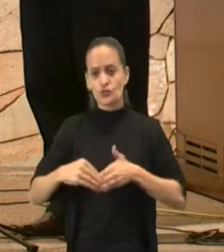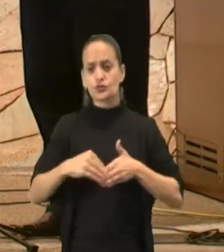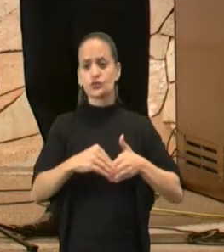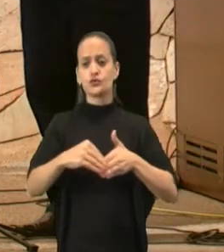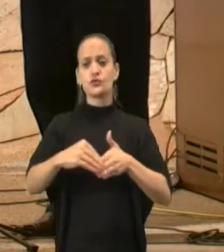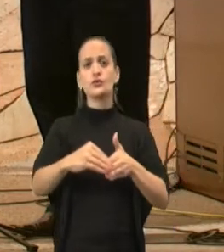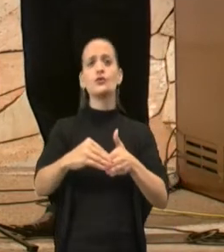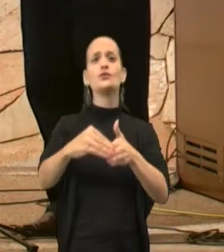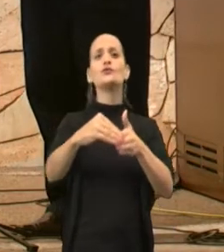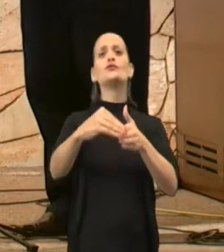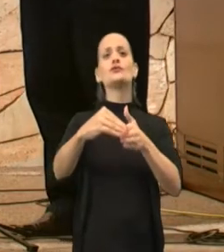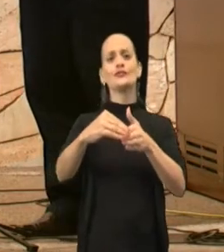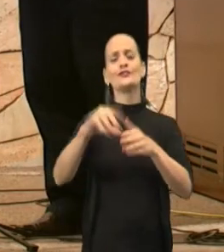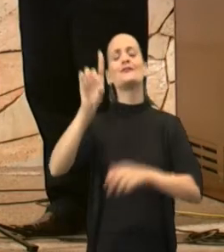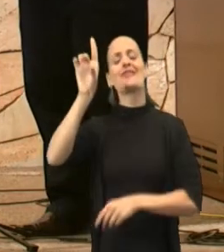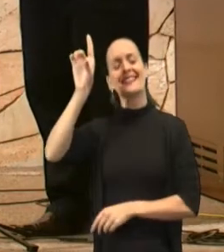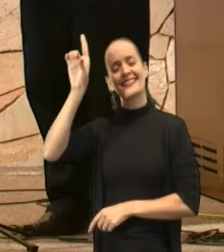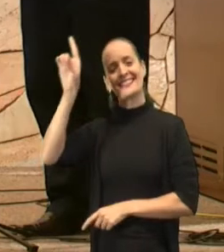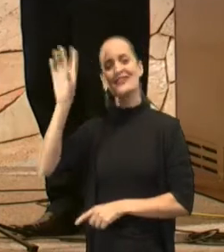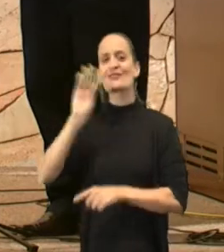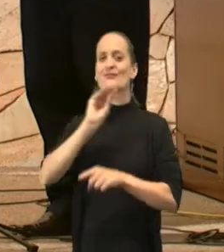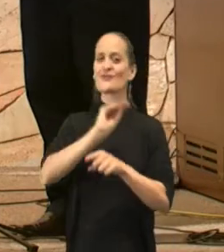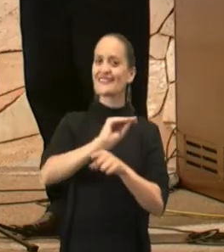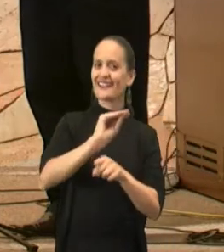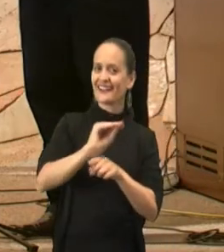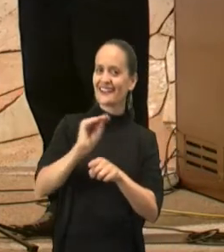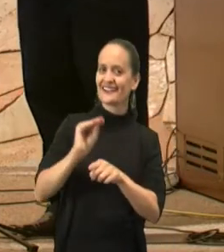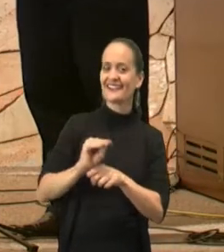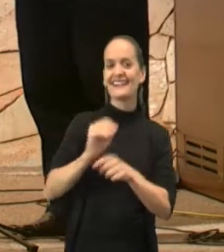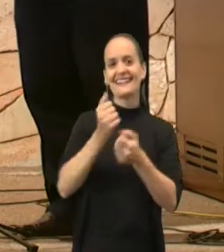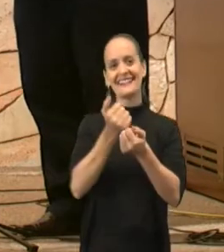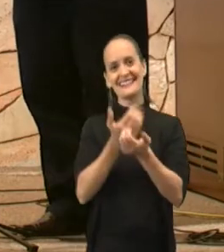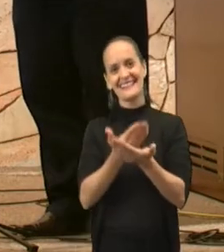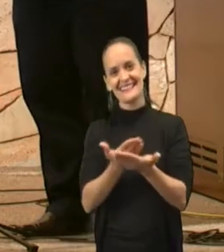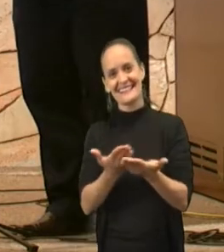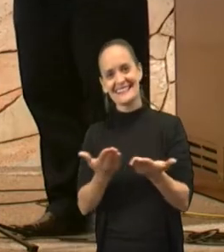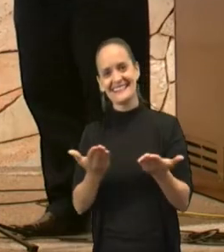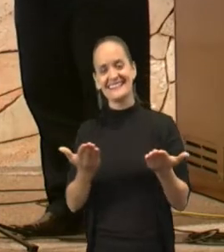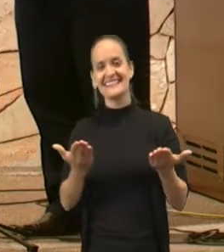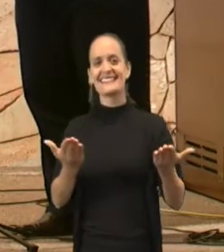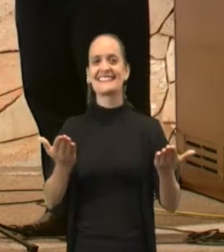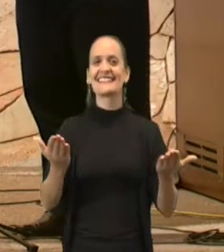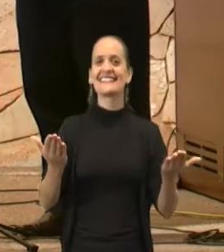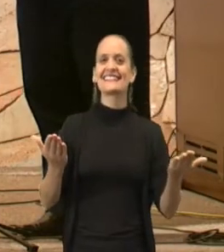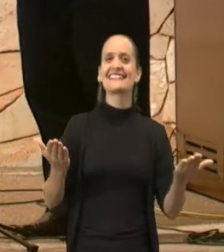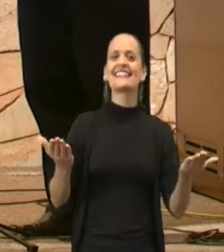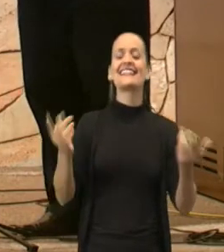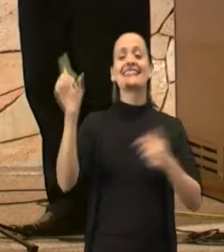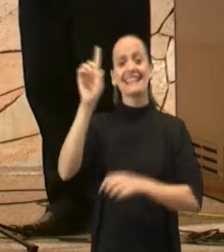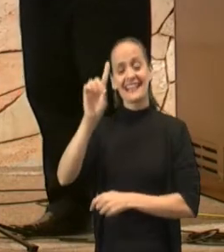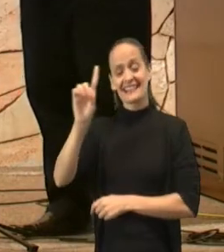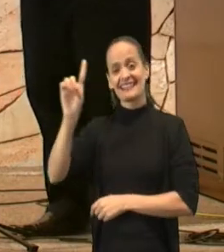dará direção, Deus cuidará de ti.